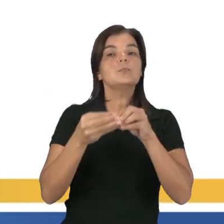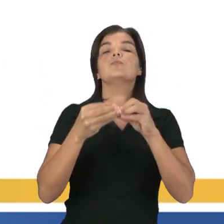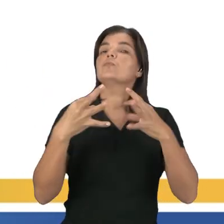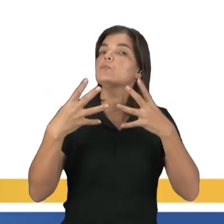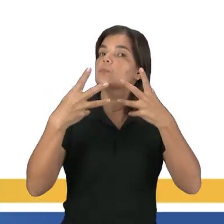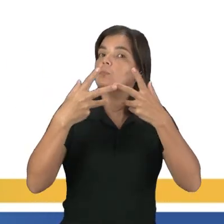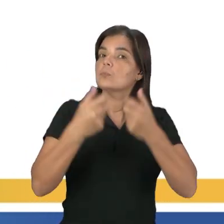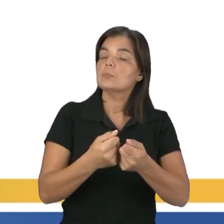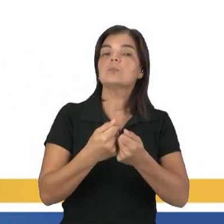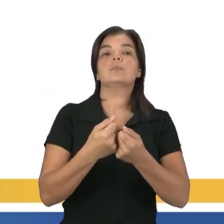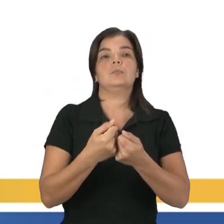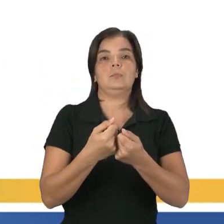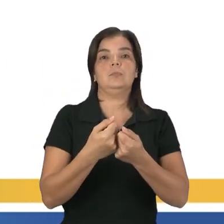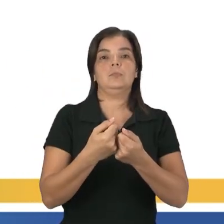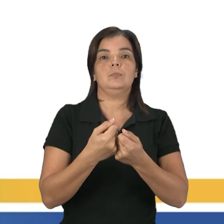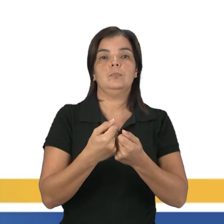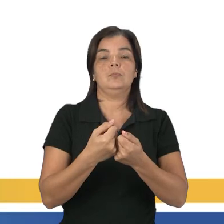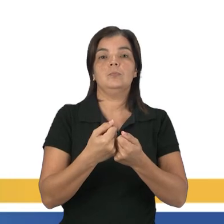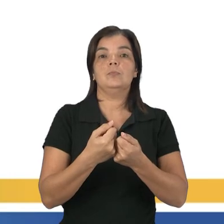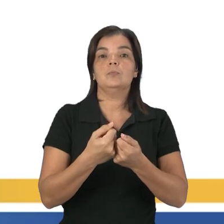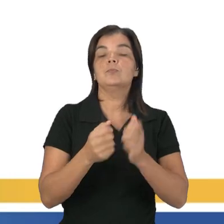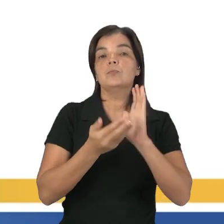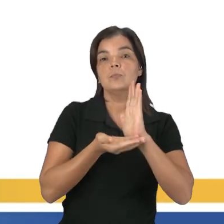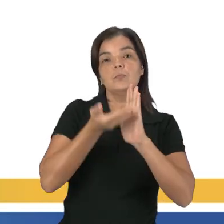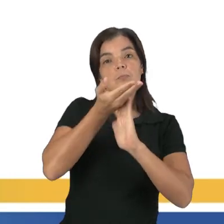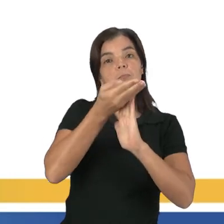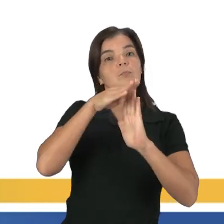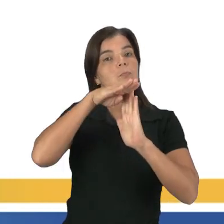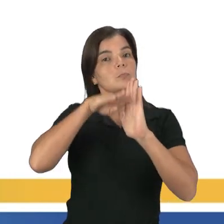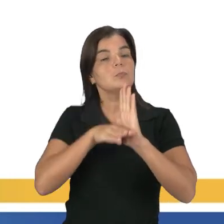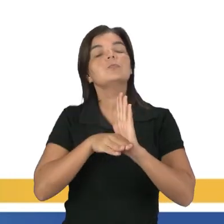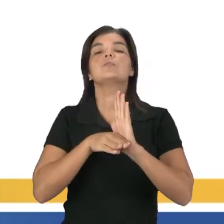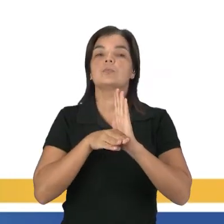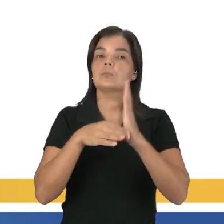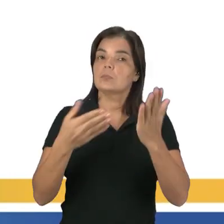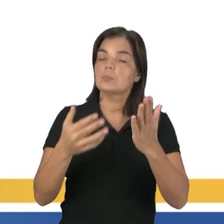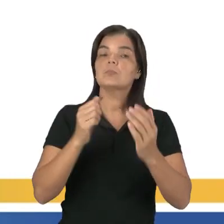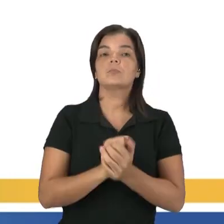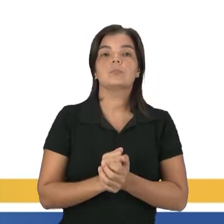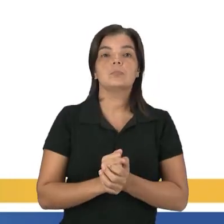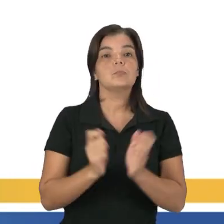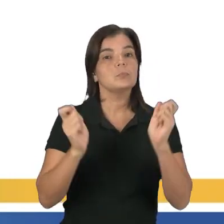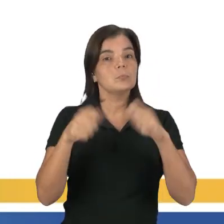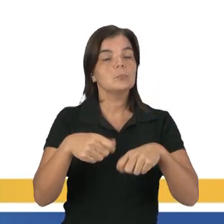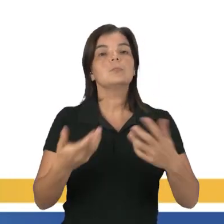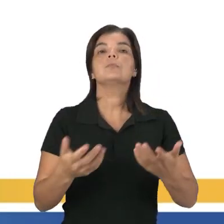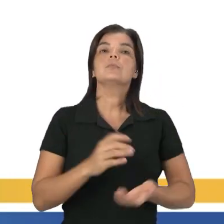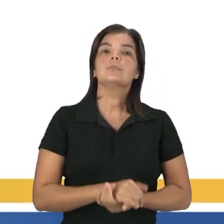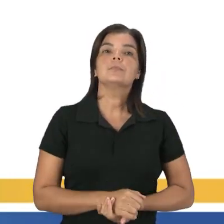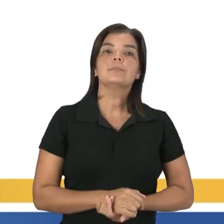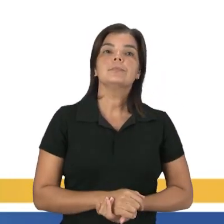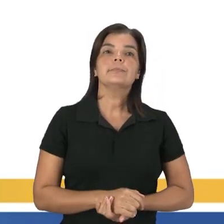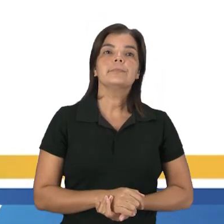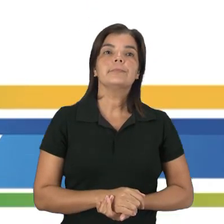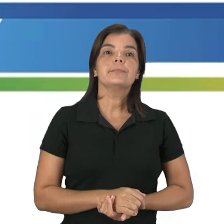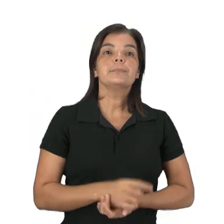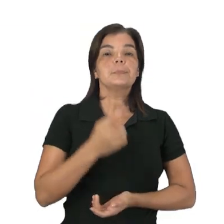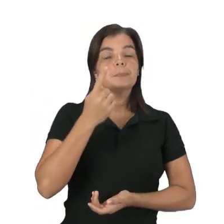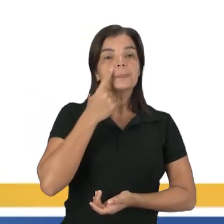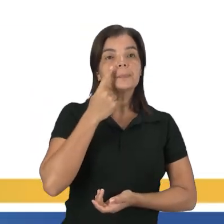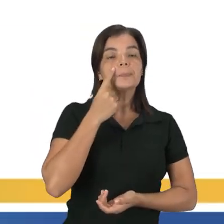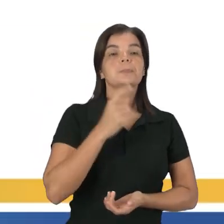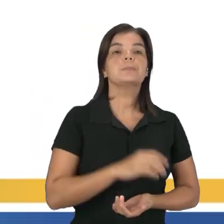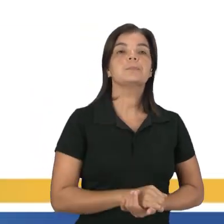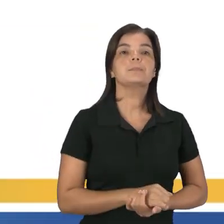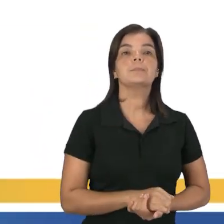de todos os múltiplos e submúltiplos, no caso, sobre capacidade, tá ok? Vamos prosseguir